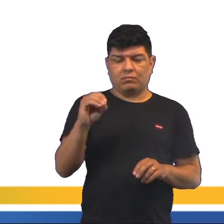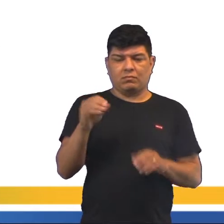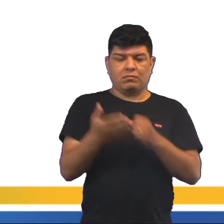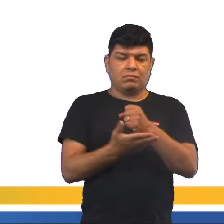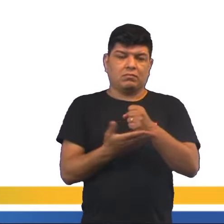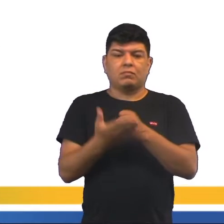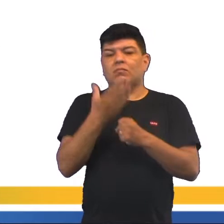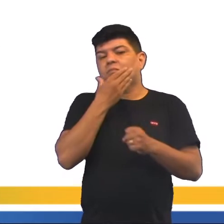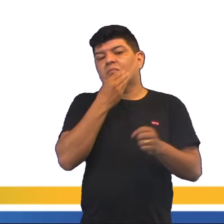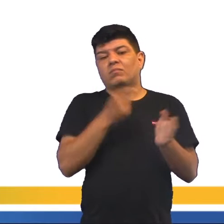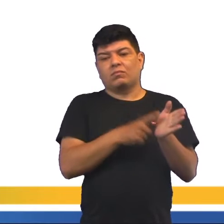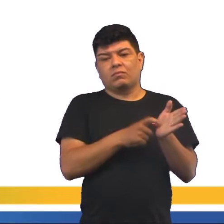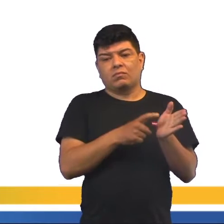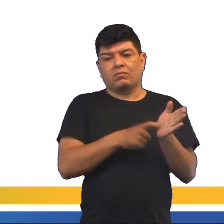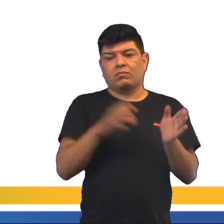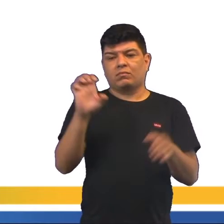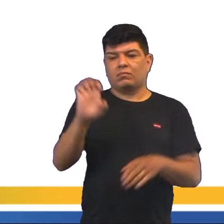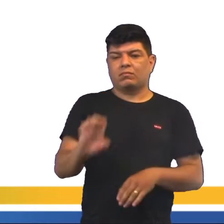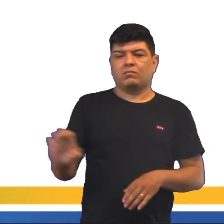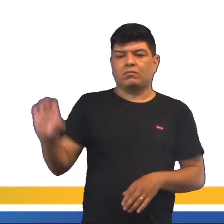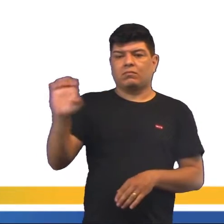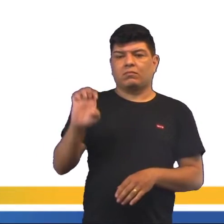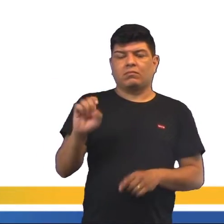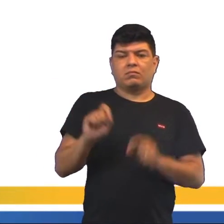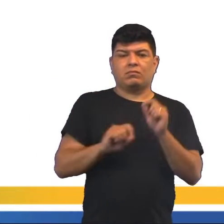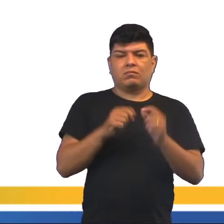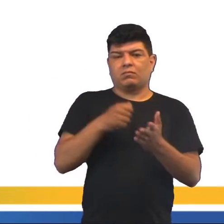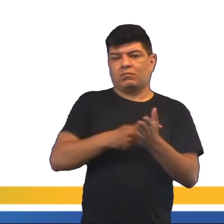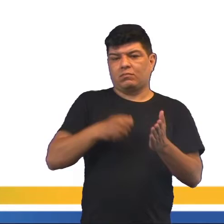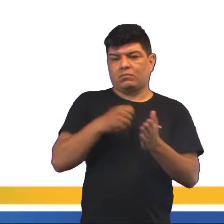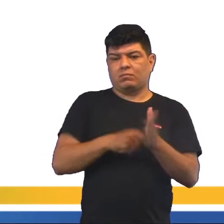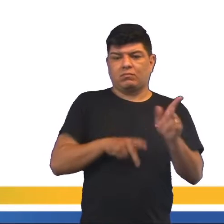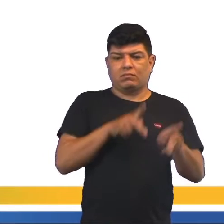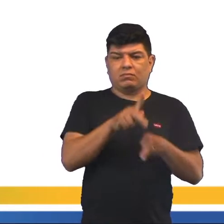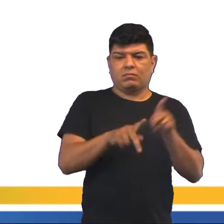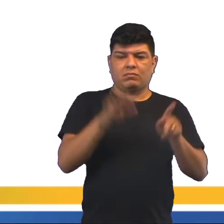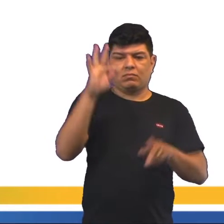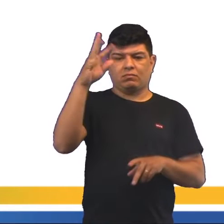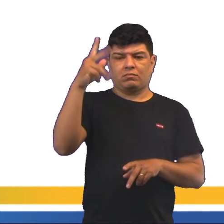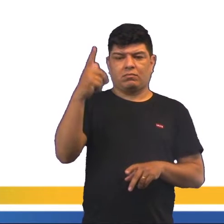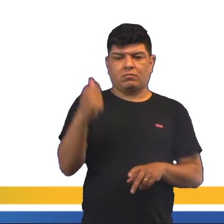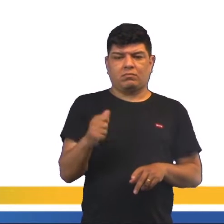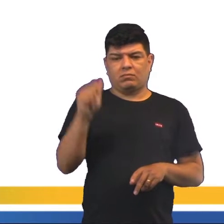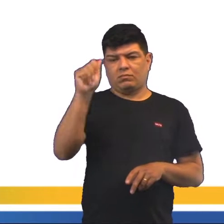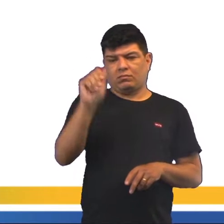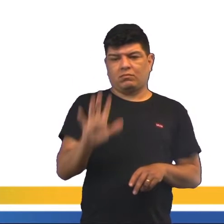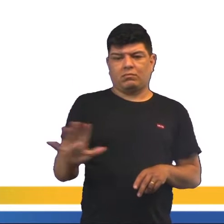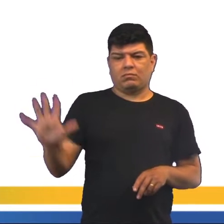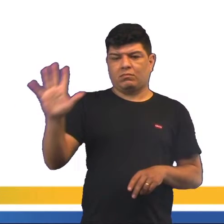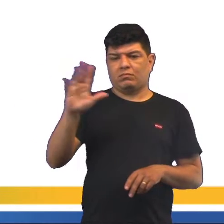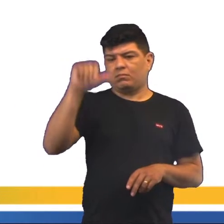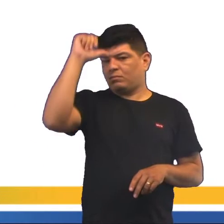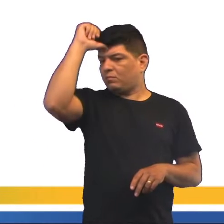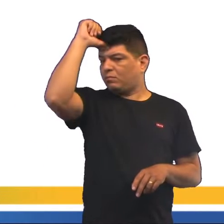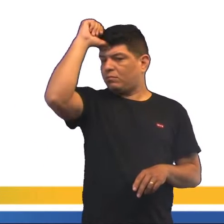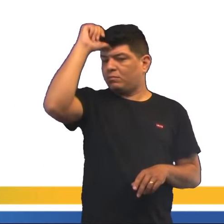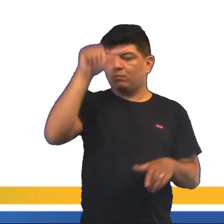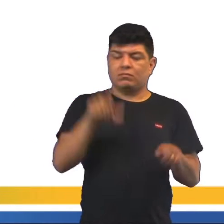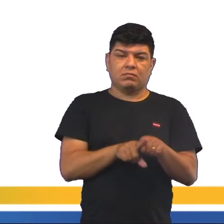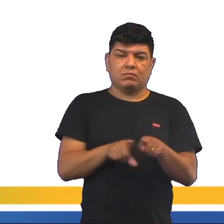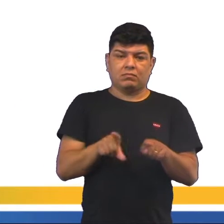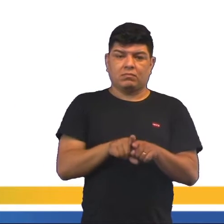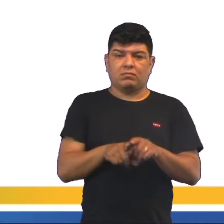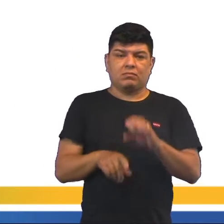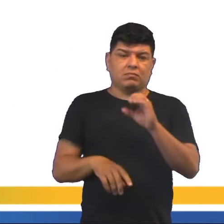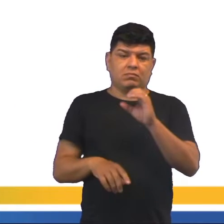base o homem branco europeu, justificou à época a exploração dos povos africanos, asiáticos, indianos e nativos da